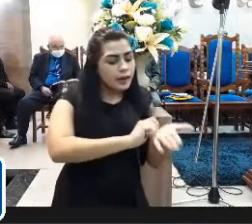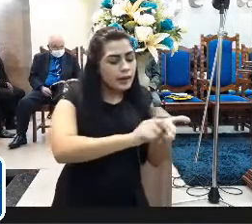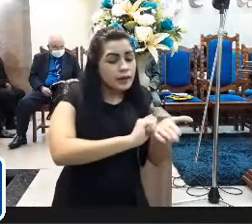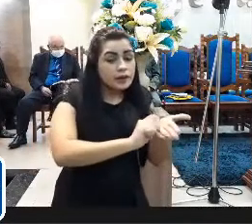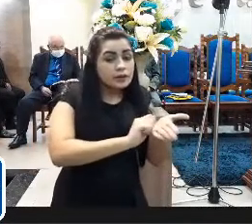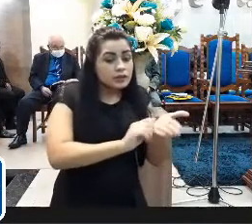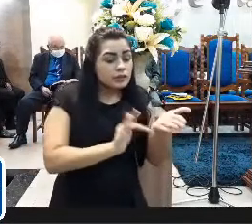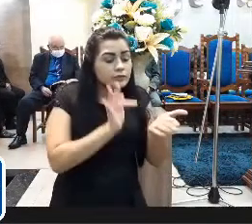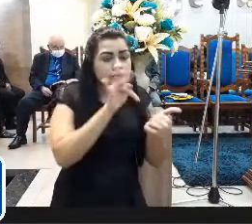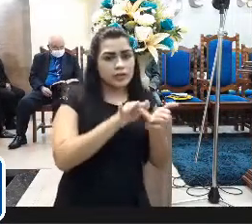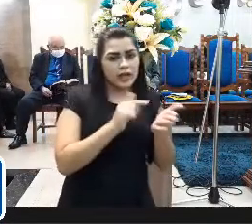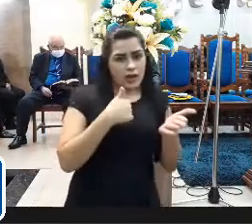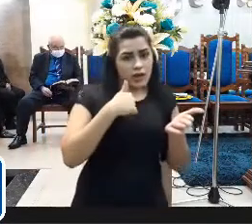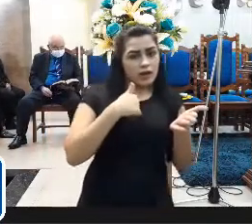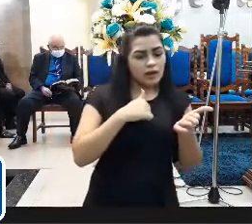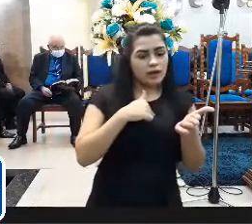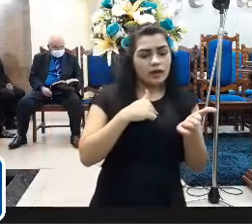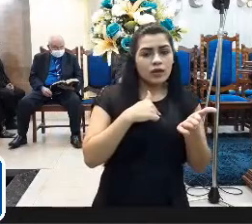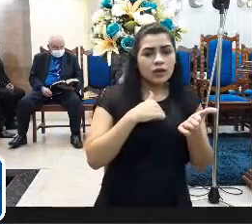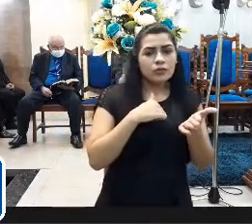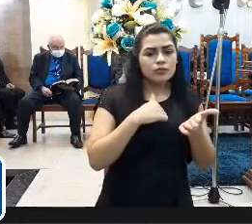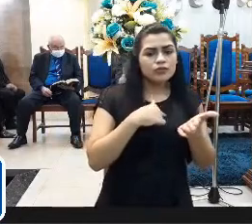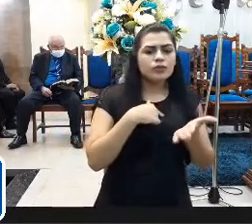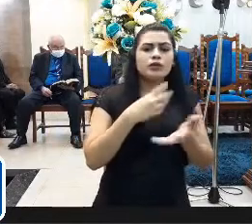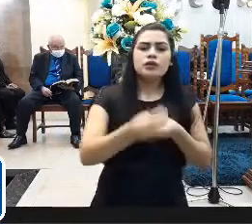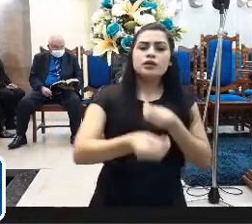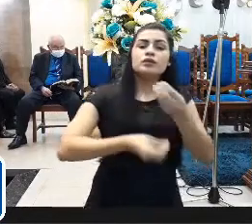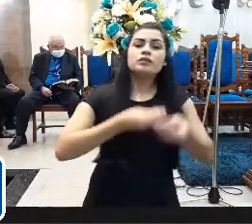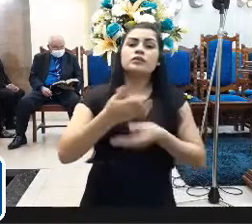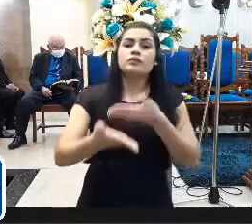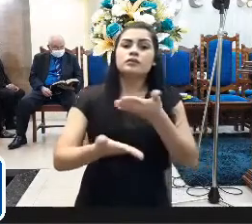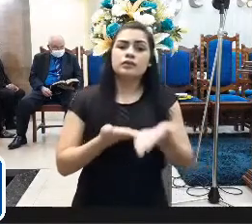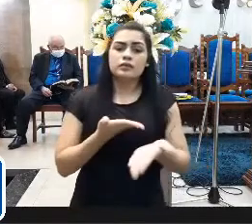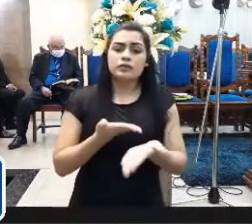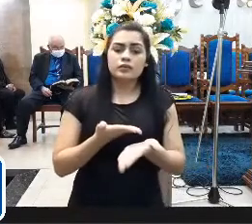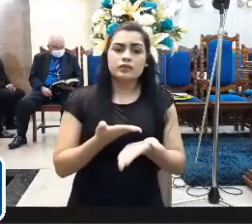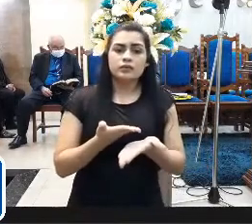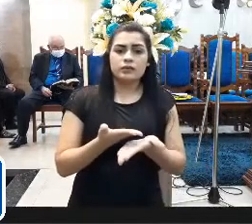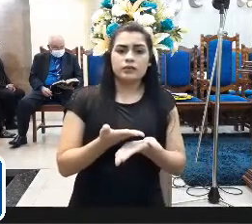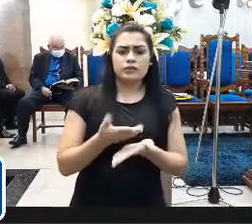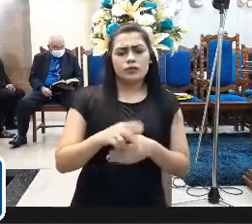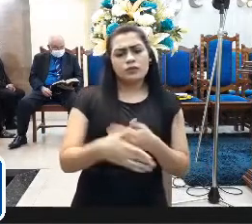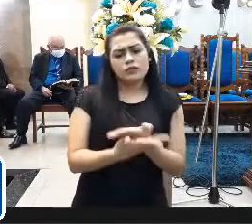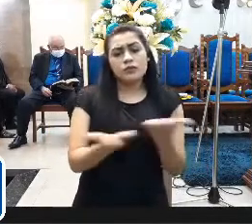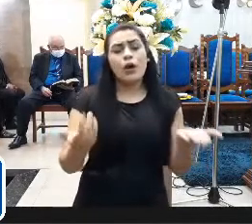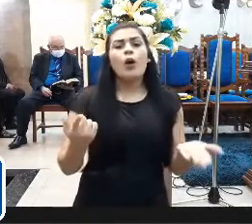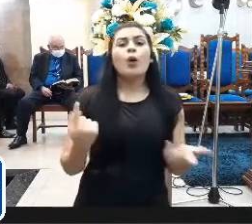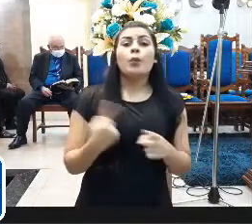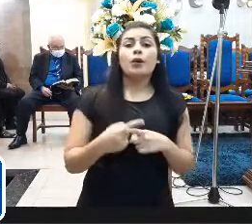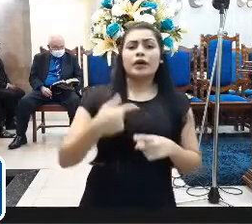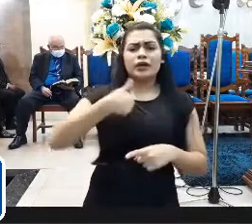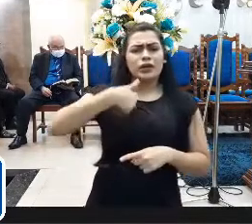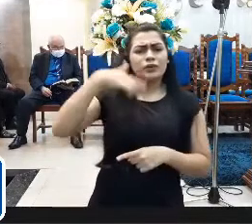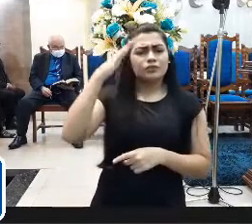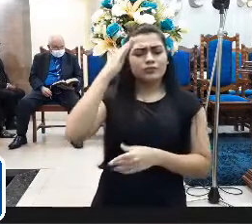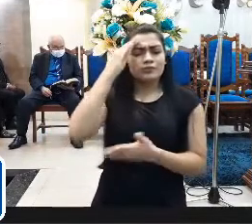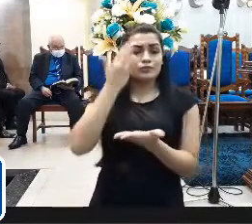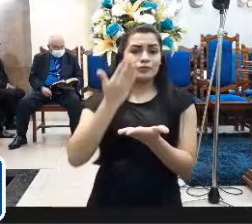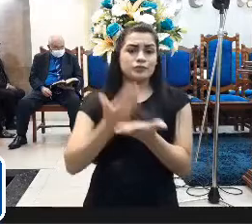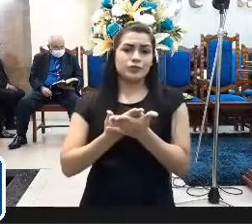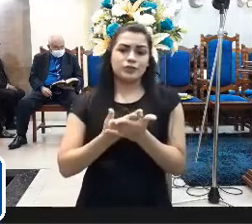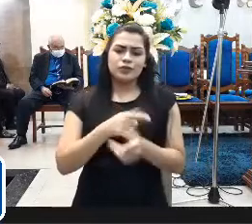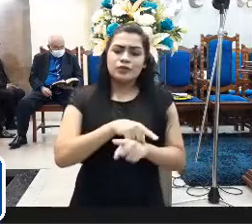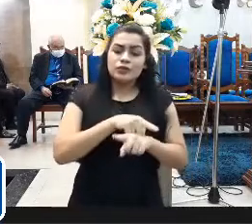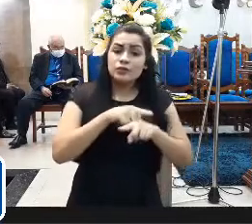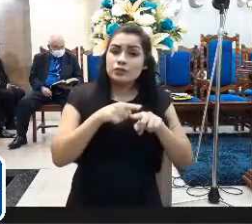mandei uma carta aí por Silvano, mandei uma carta aí por Silas para entregar a vocês, porque eu acredito que apesar das lutas,